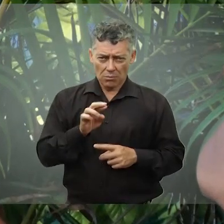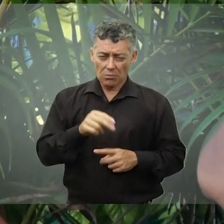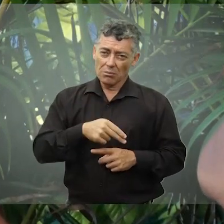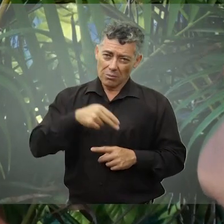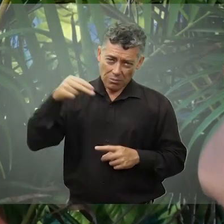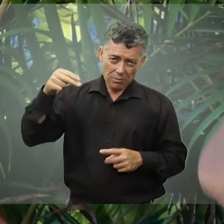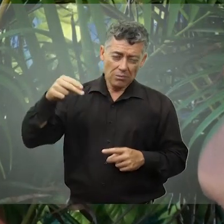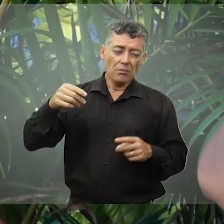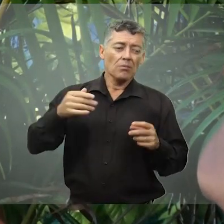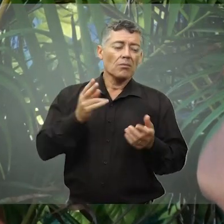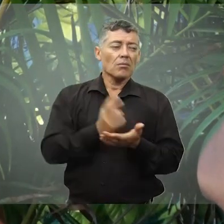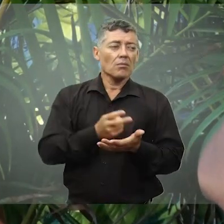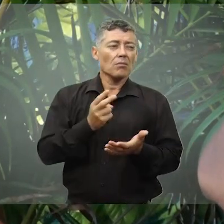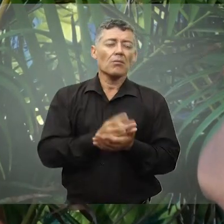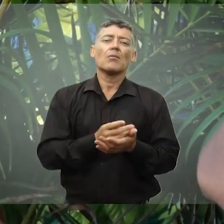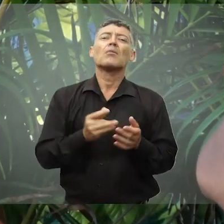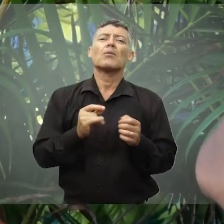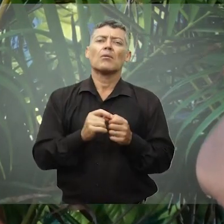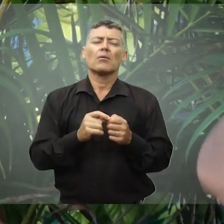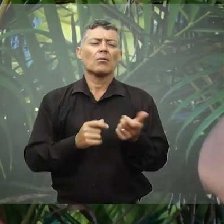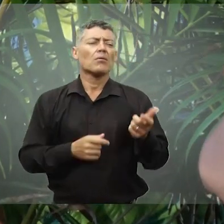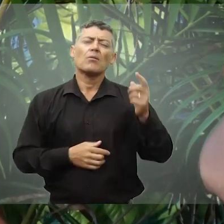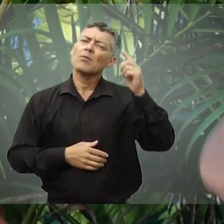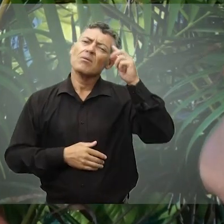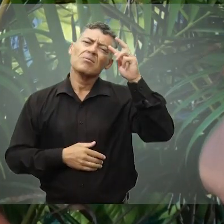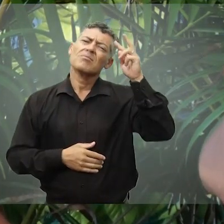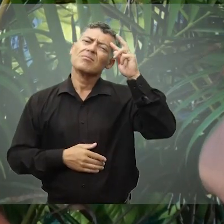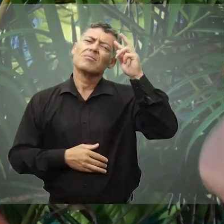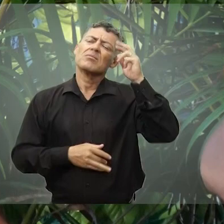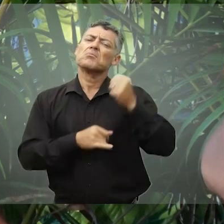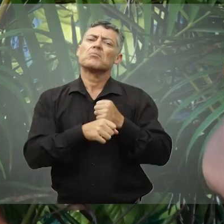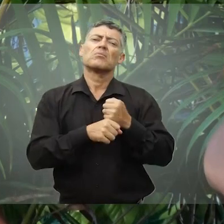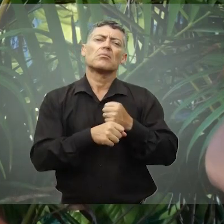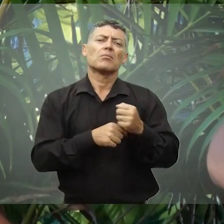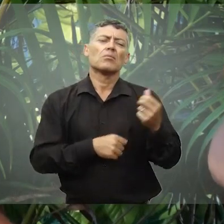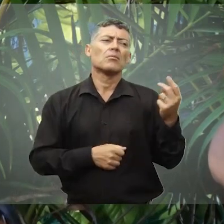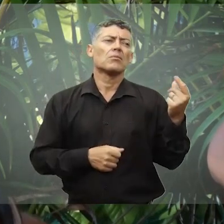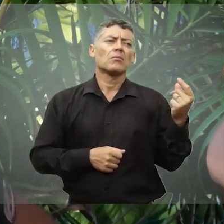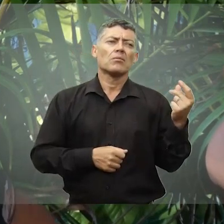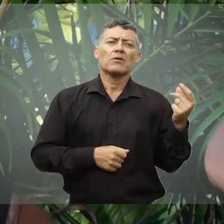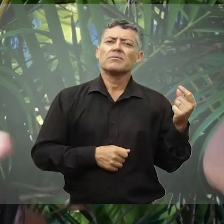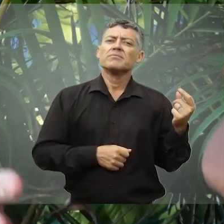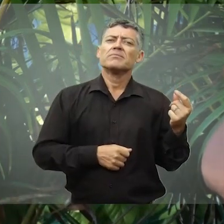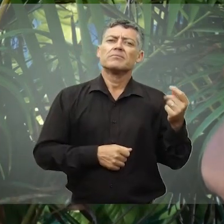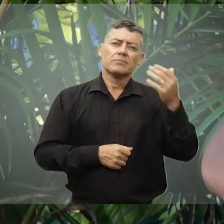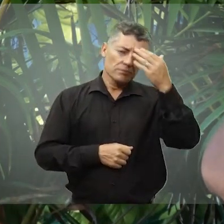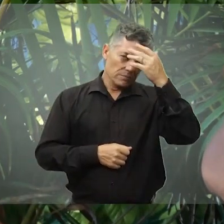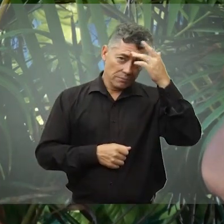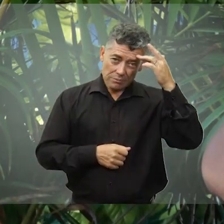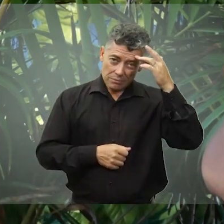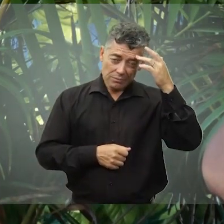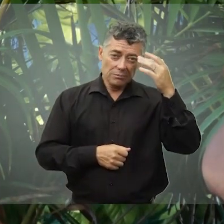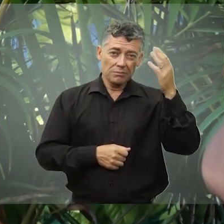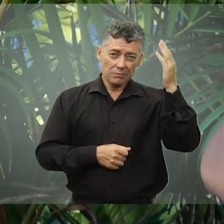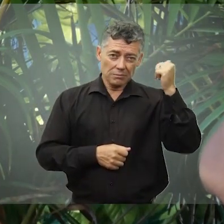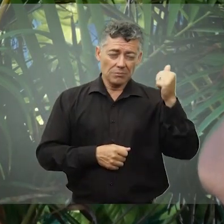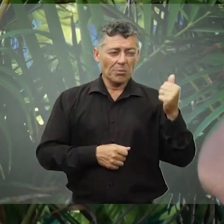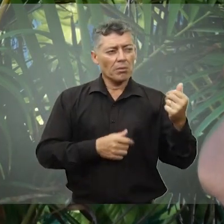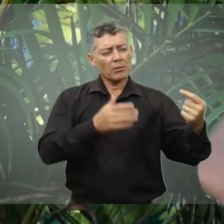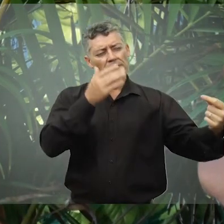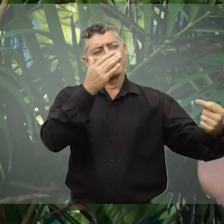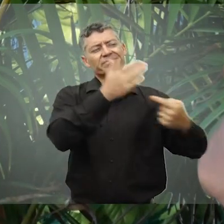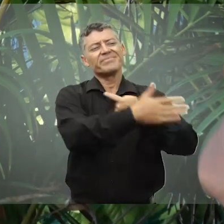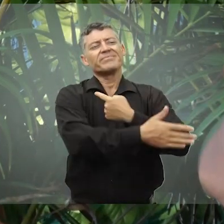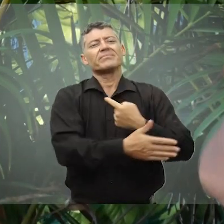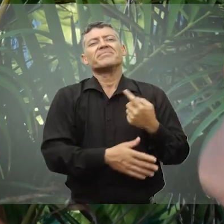foi feito. Eu não me lembro de que ano foi. Depois, se a pessoa até souber, entra lá no meu Insta e diz assim,